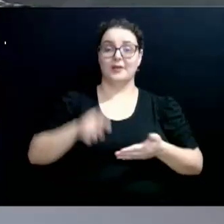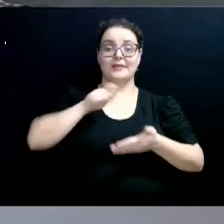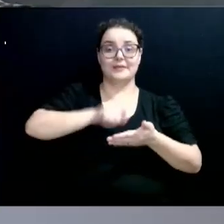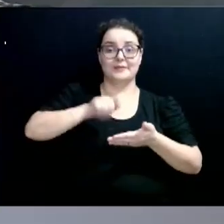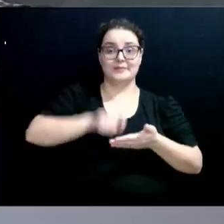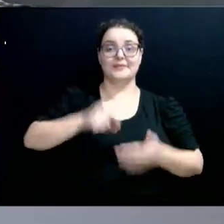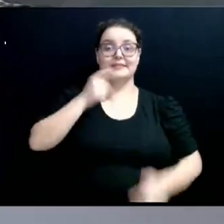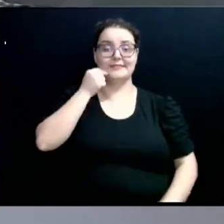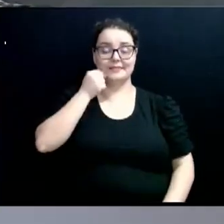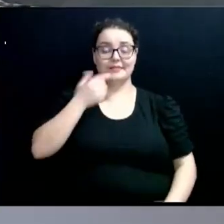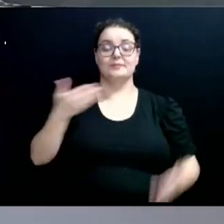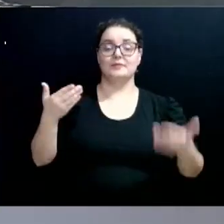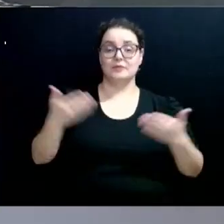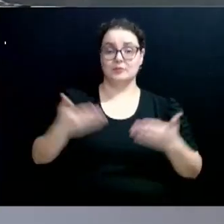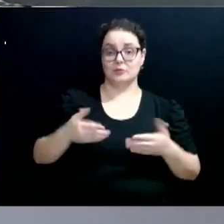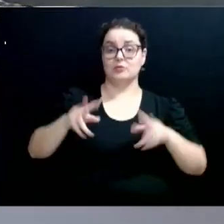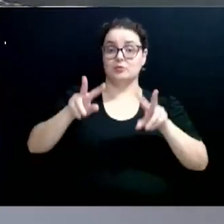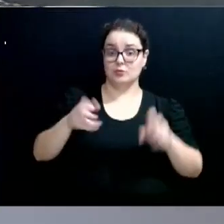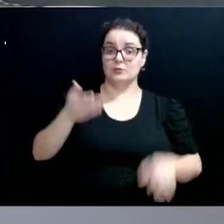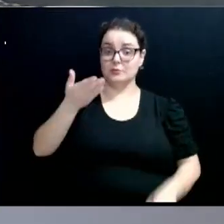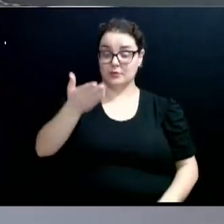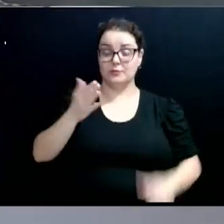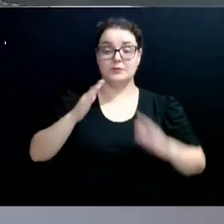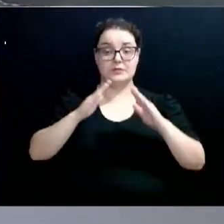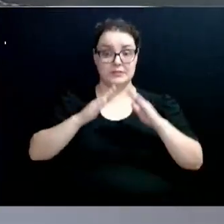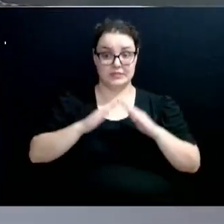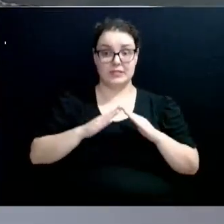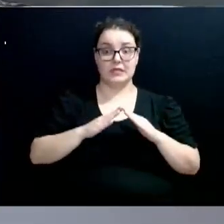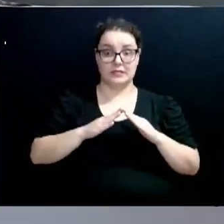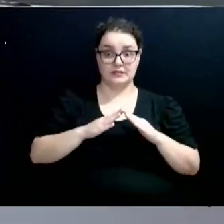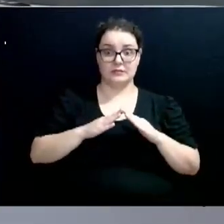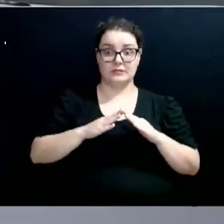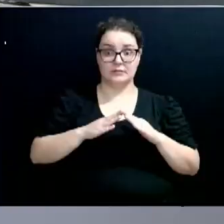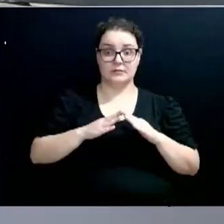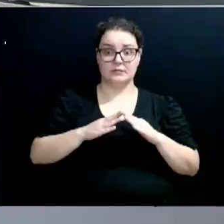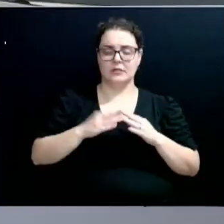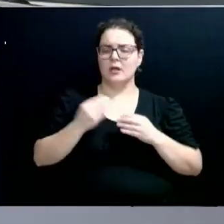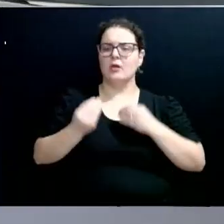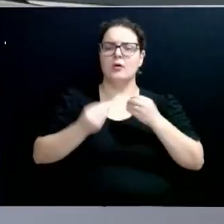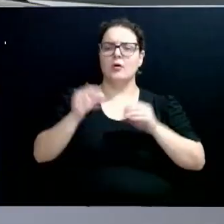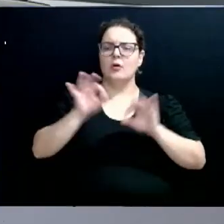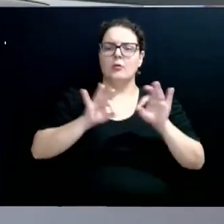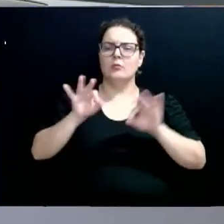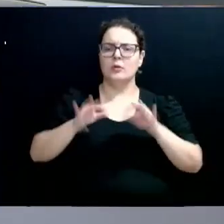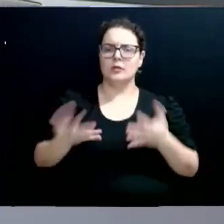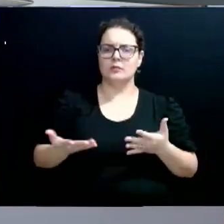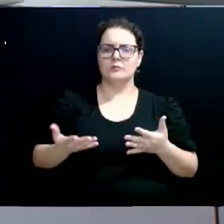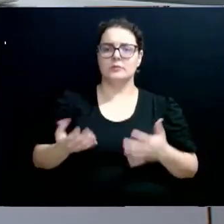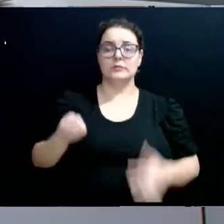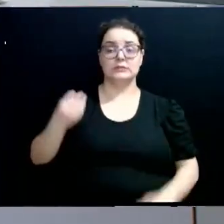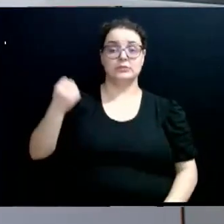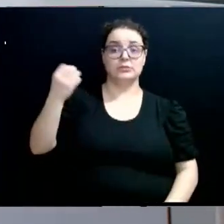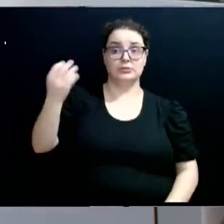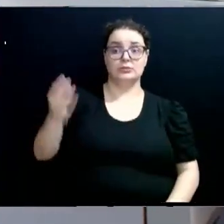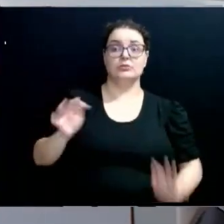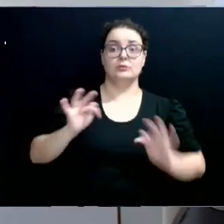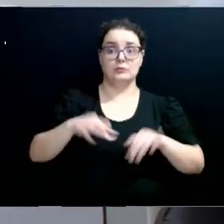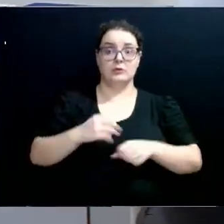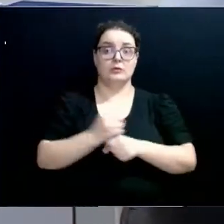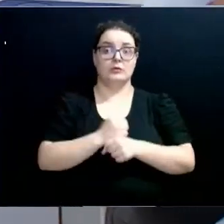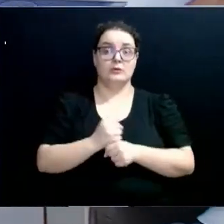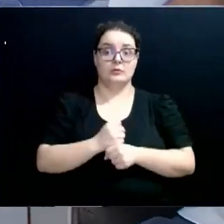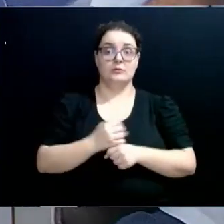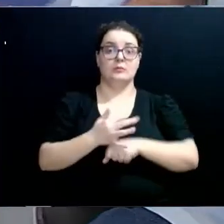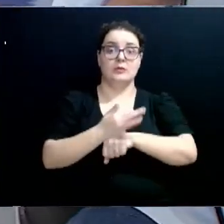Tá no ar mais um Na Ponta do Lápis e hoje o nosso tema que para você que está em casa é sobre como planejar a sua viagem